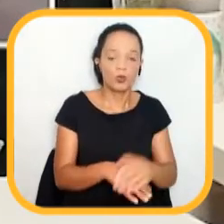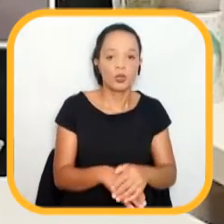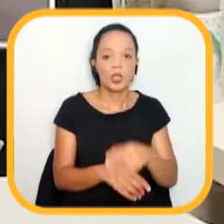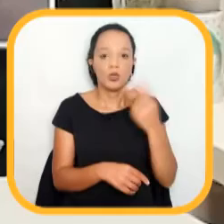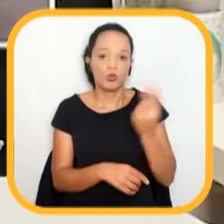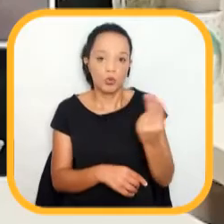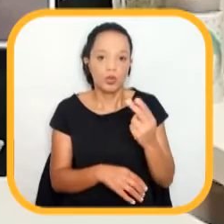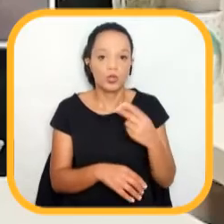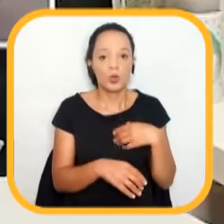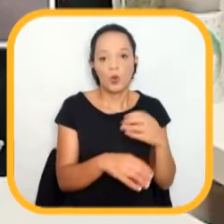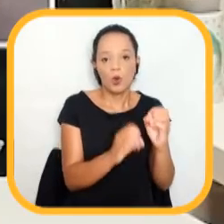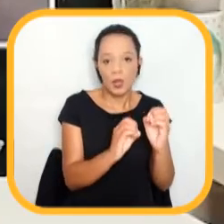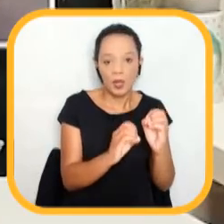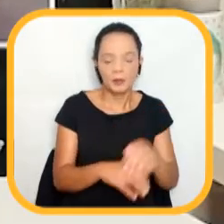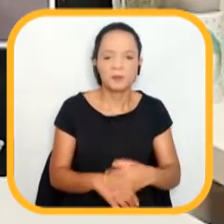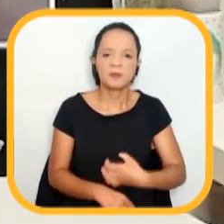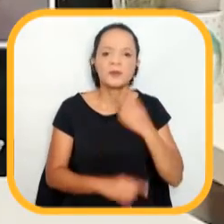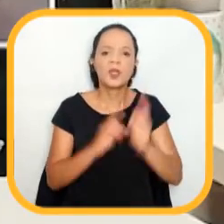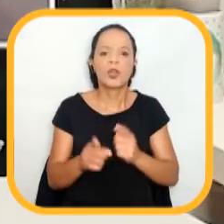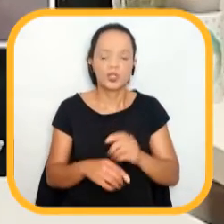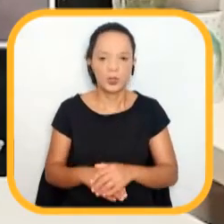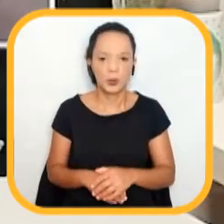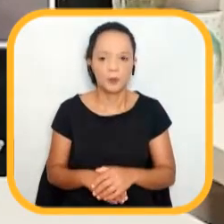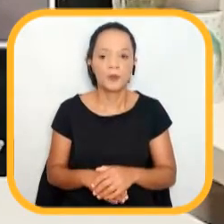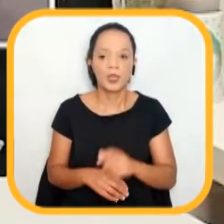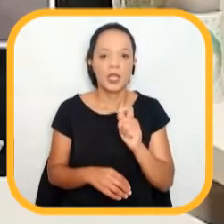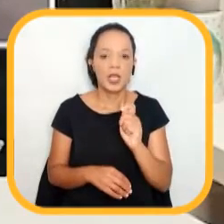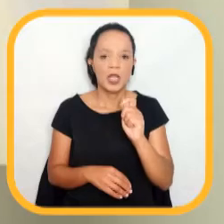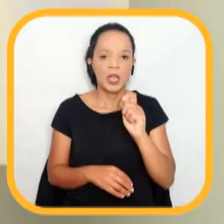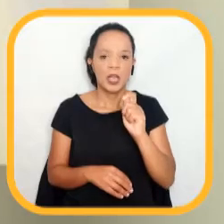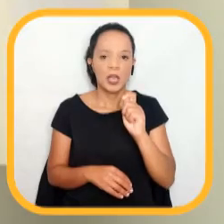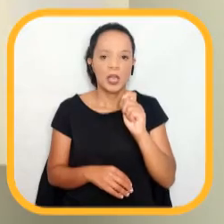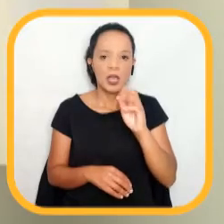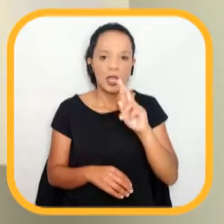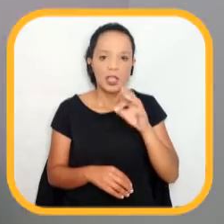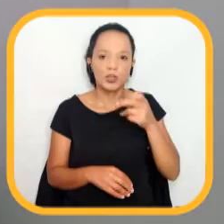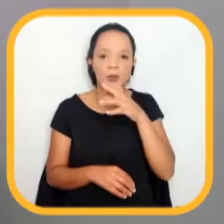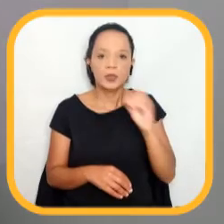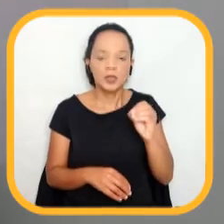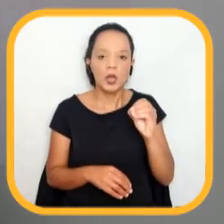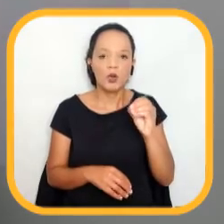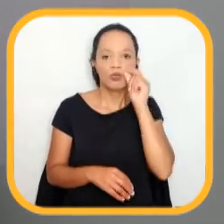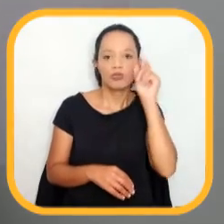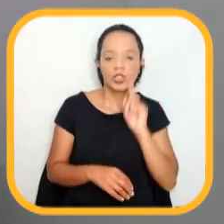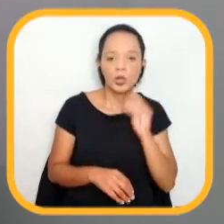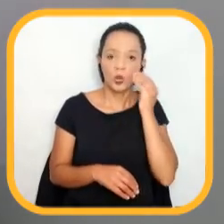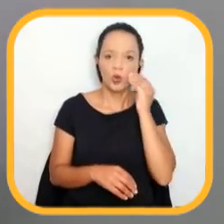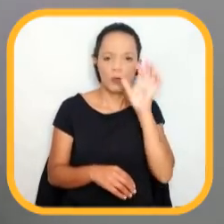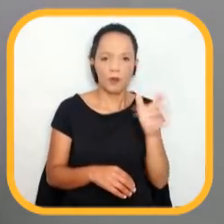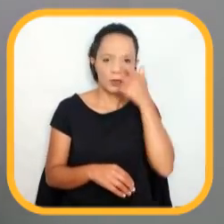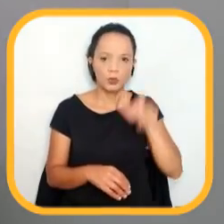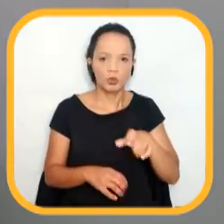de nenhum ou até de outros. E o que entendes por expressão de género? A expressão? A forma como a pessoa